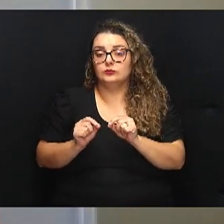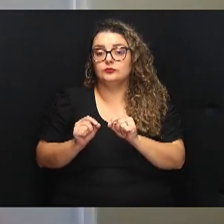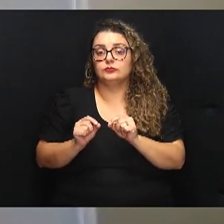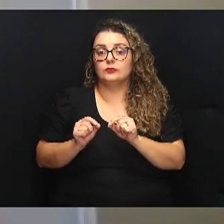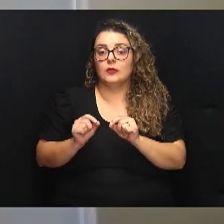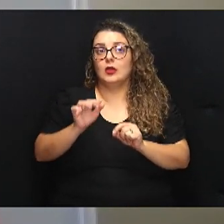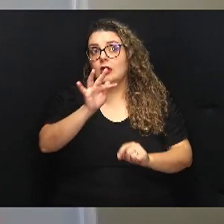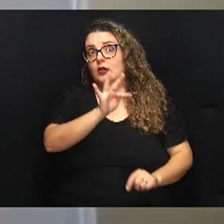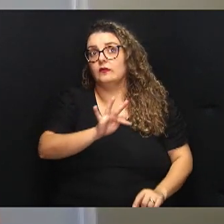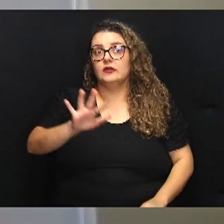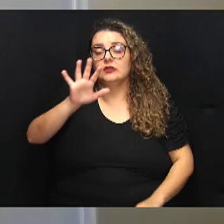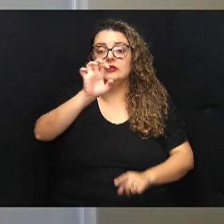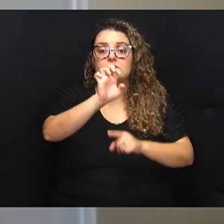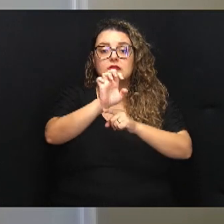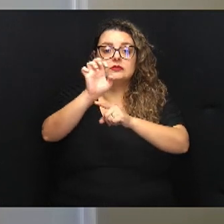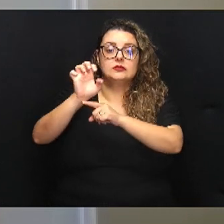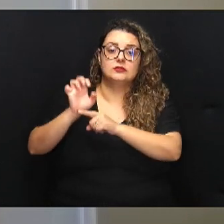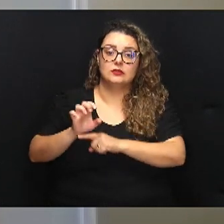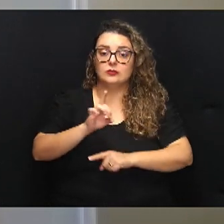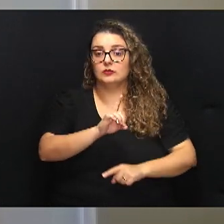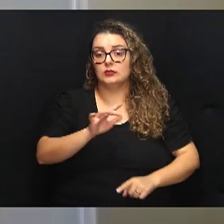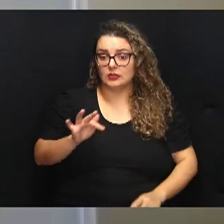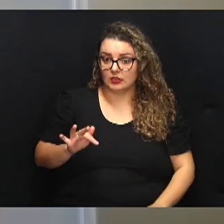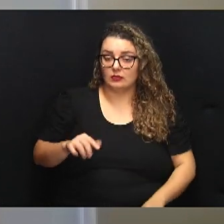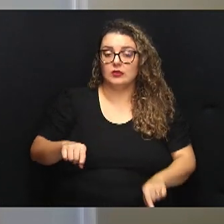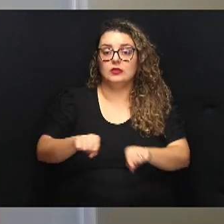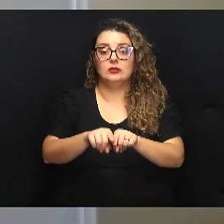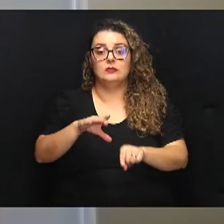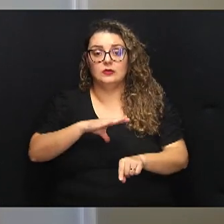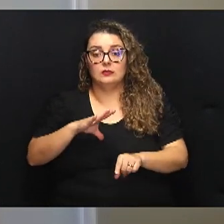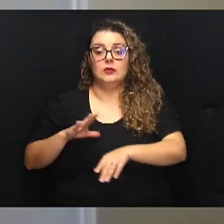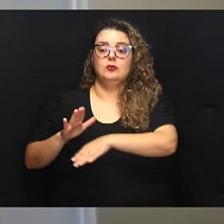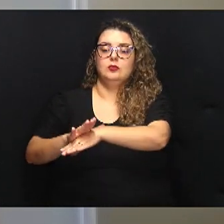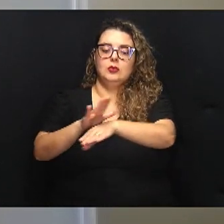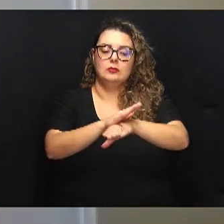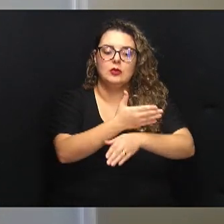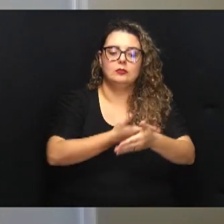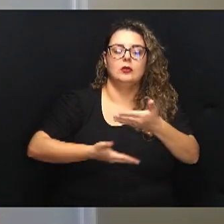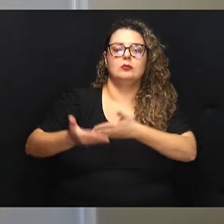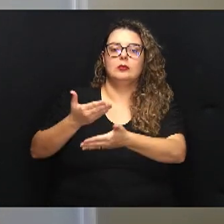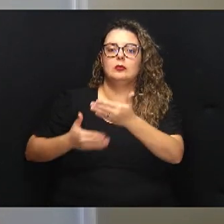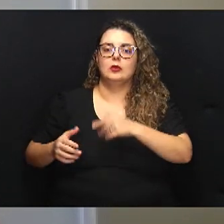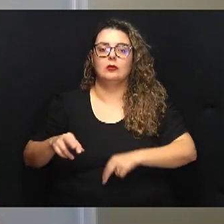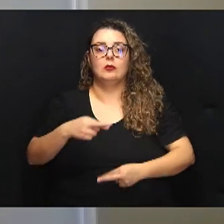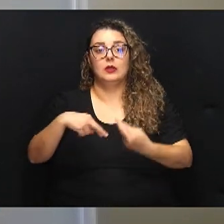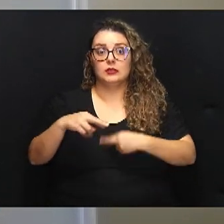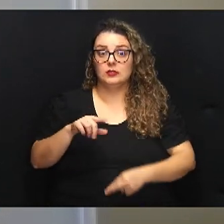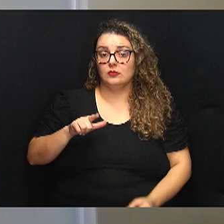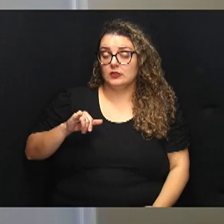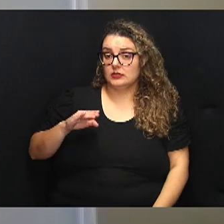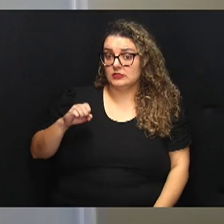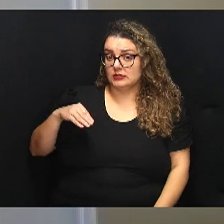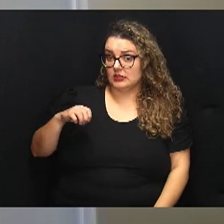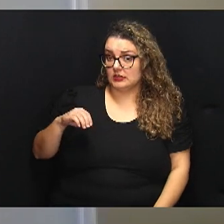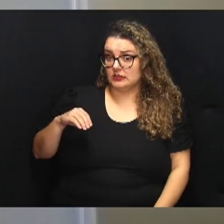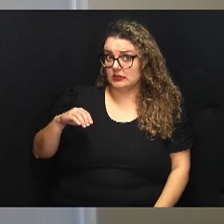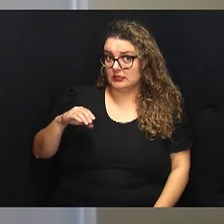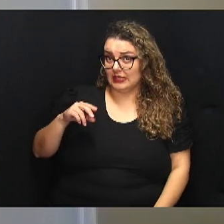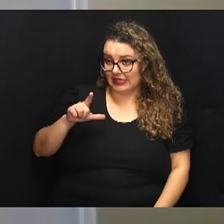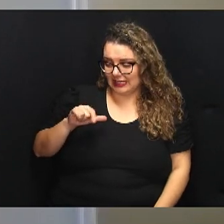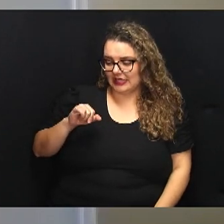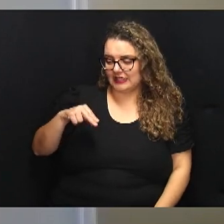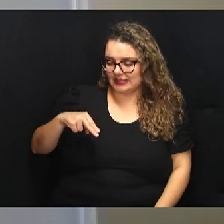União, Estados, Distrito Federal e municípios na questão do licenciamento, a questão,